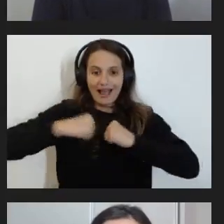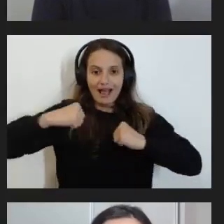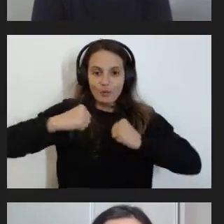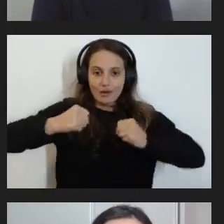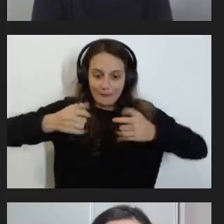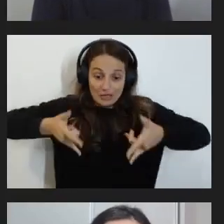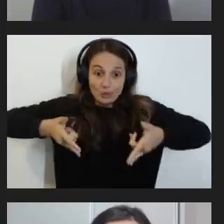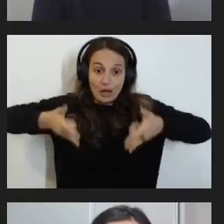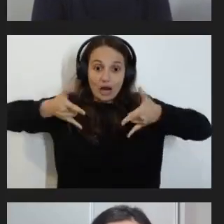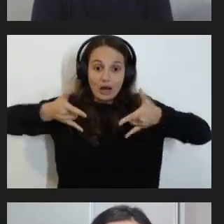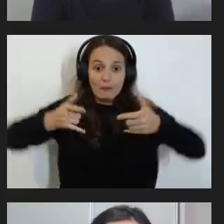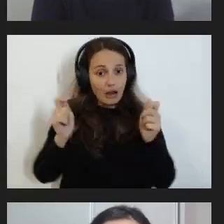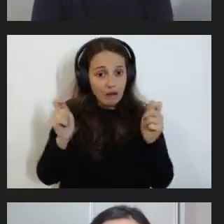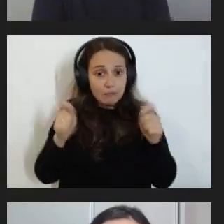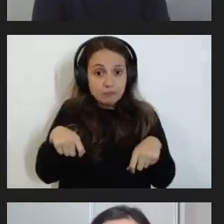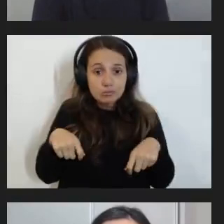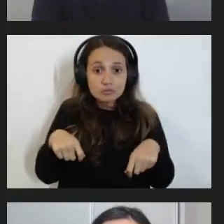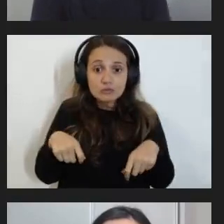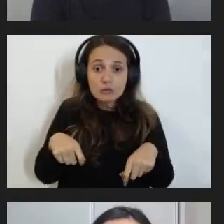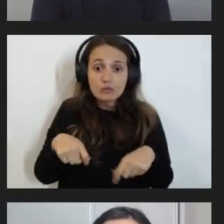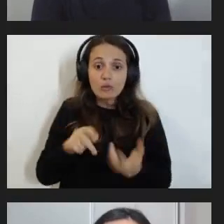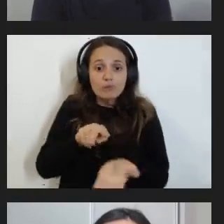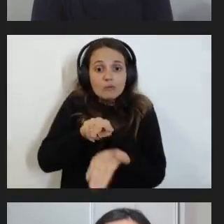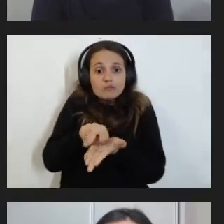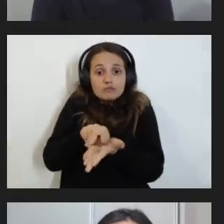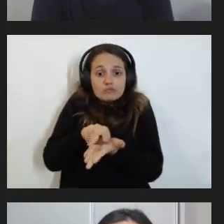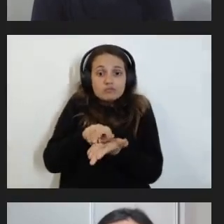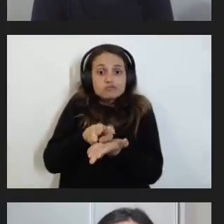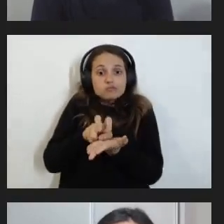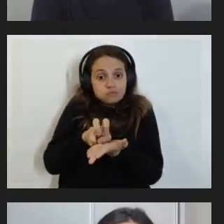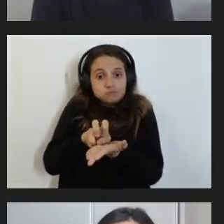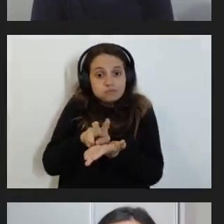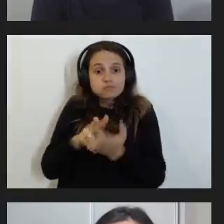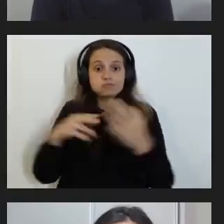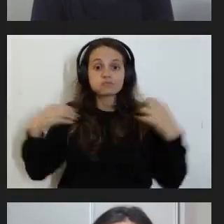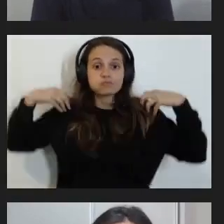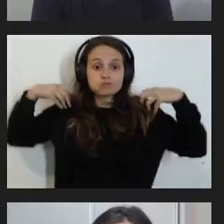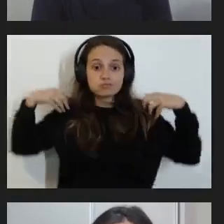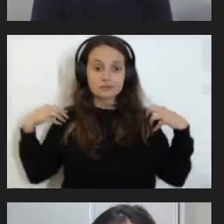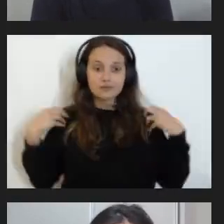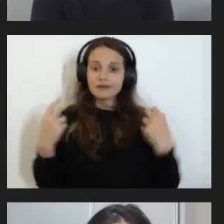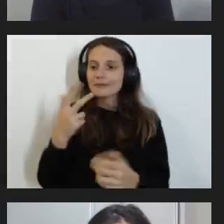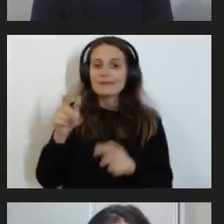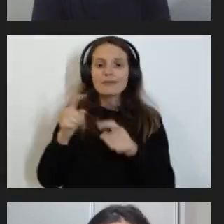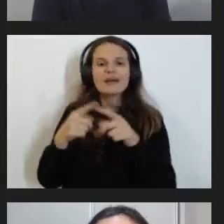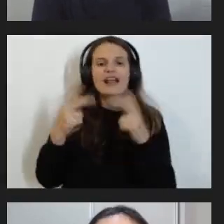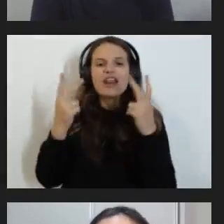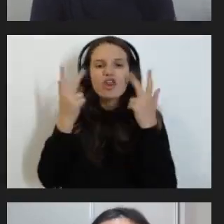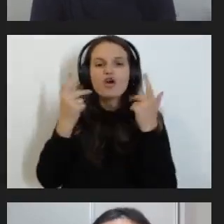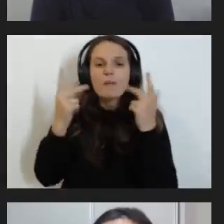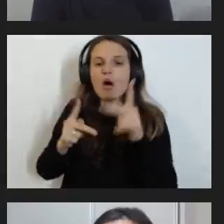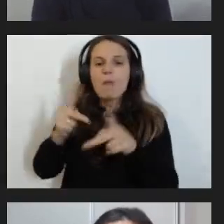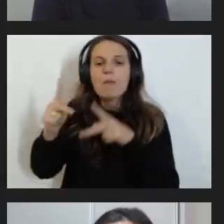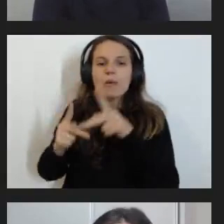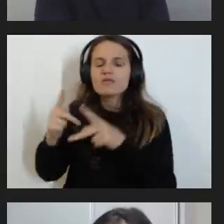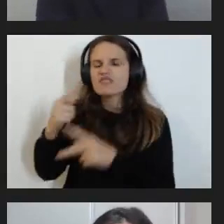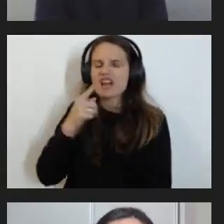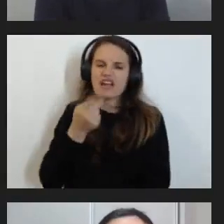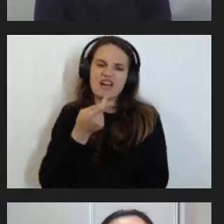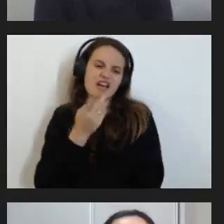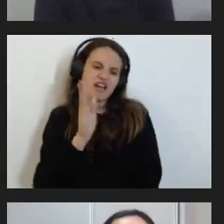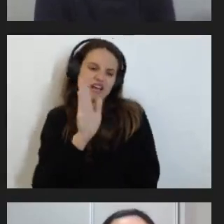que isso é possível, né? Gente, Parece que não conta, não vale, vale, porque tá vale dentro de muito.